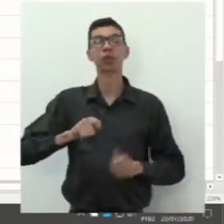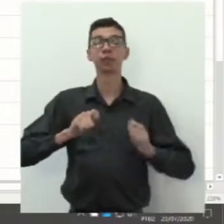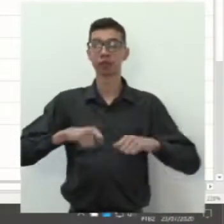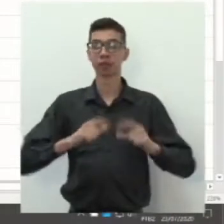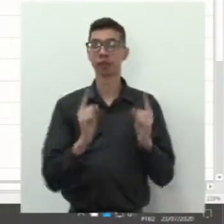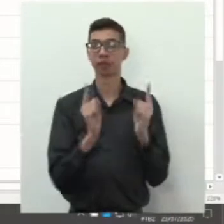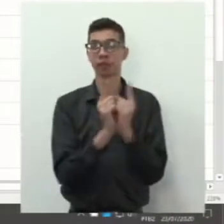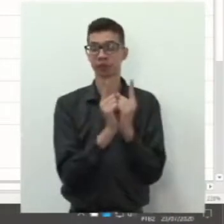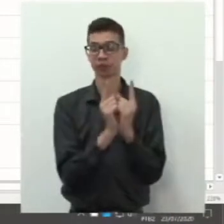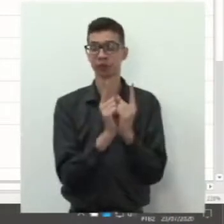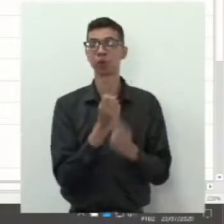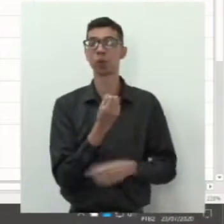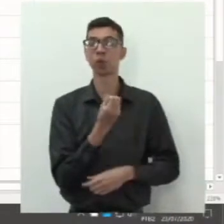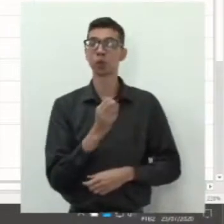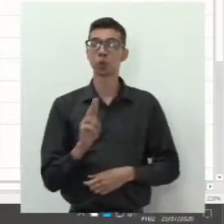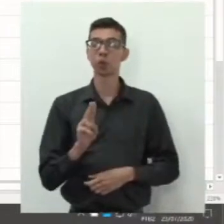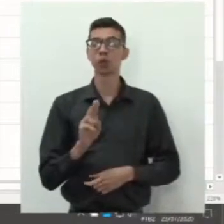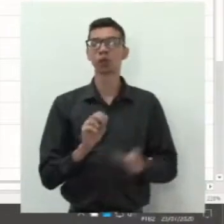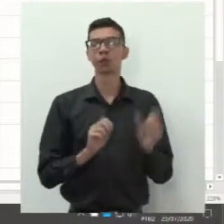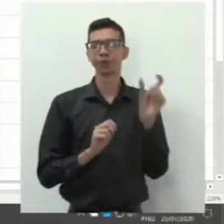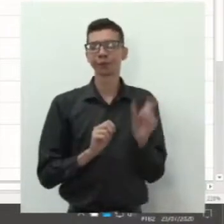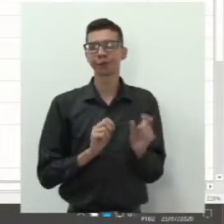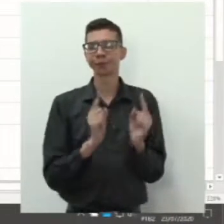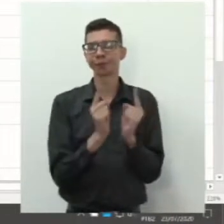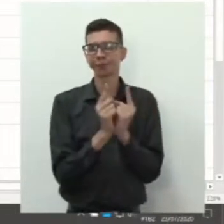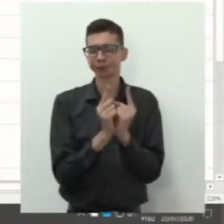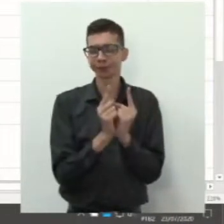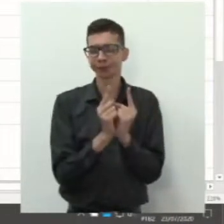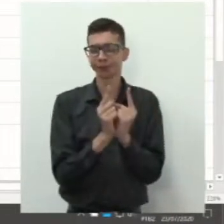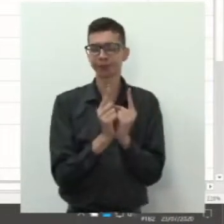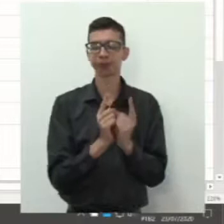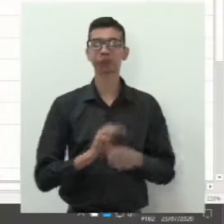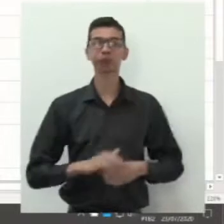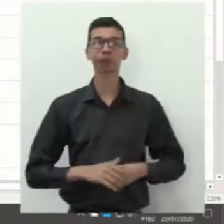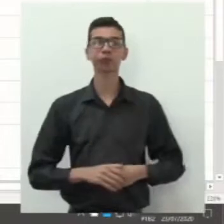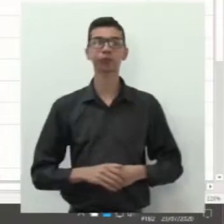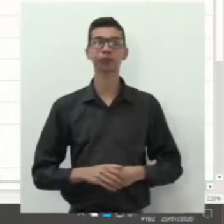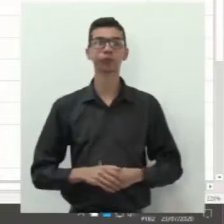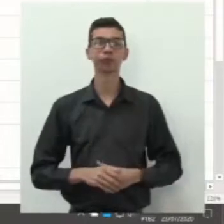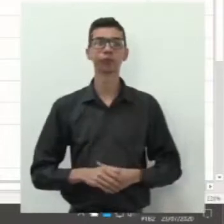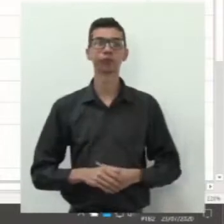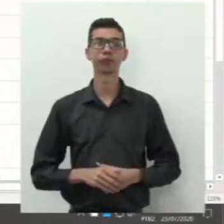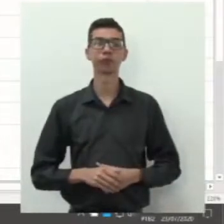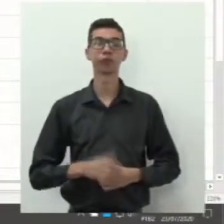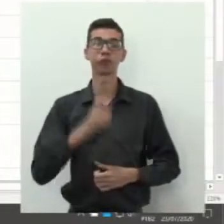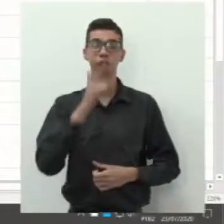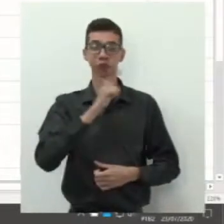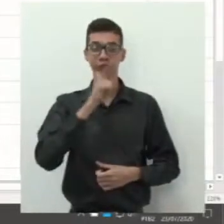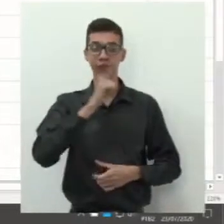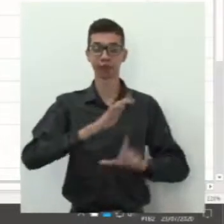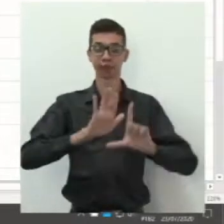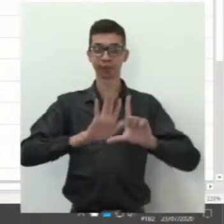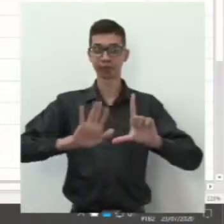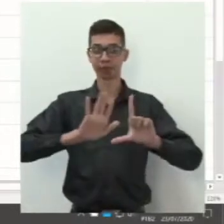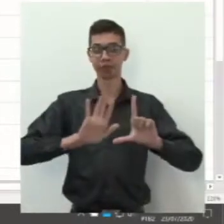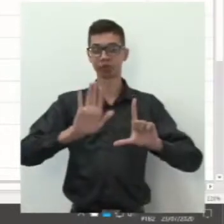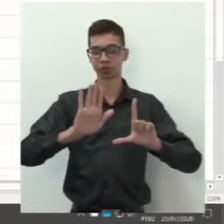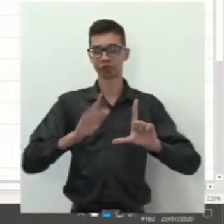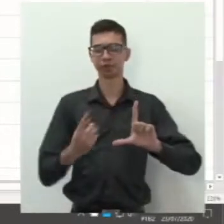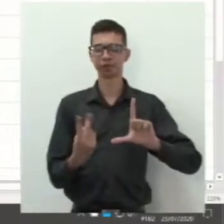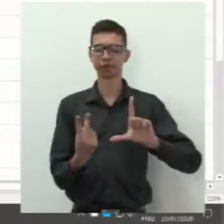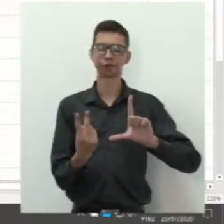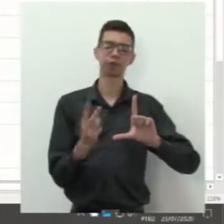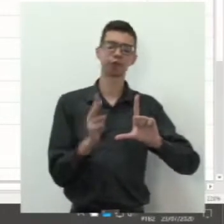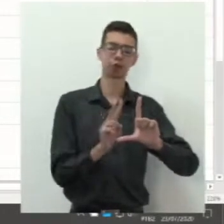Ou se minha coluna estiver pequena, eu consigo ir lá na página inicial, se eu voltar lá, eu tenho uma opção aqui,